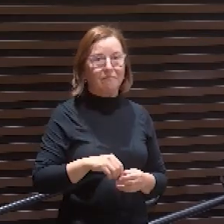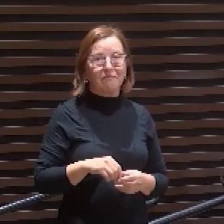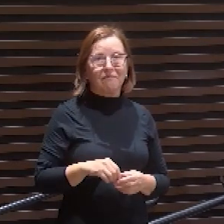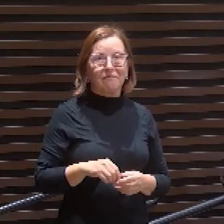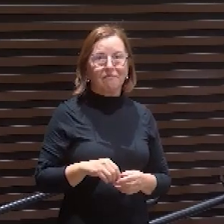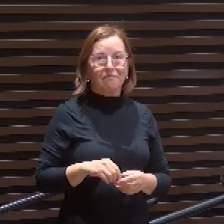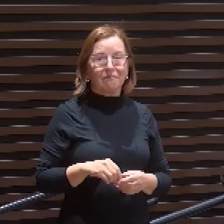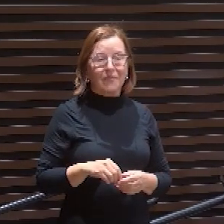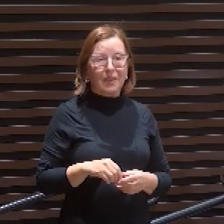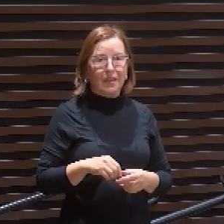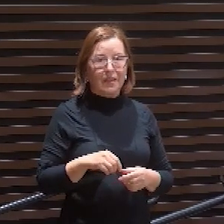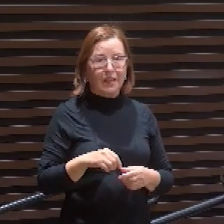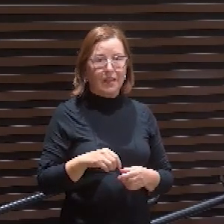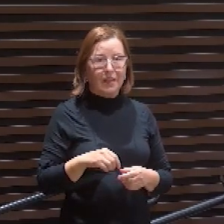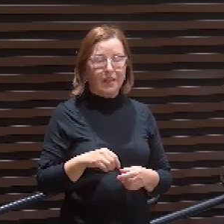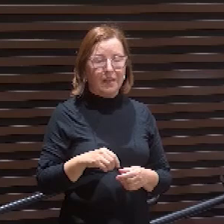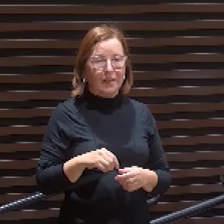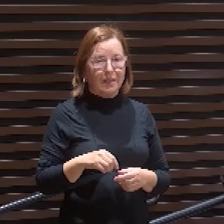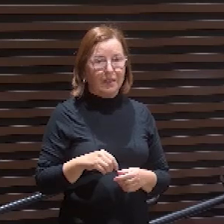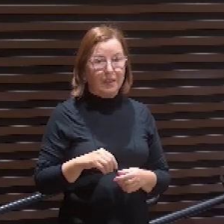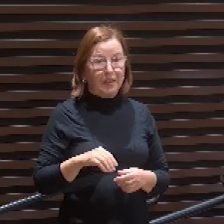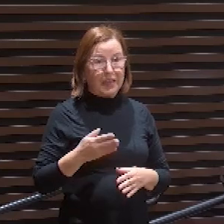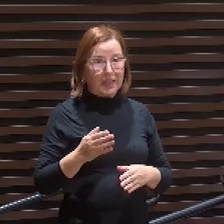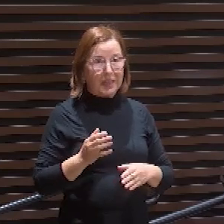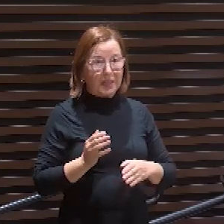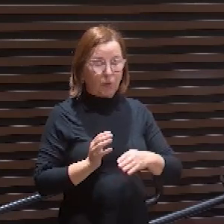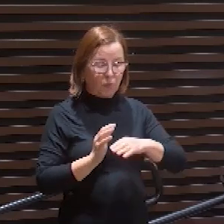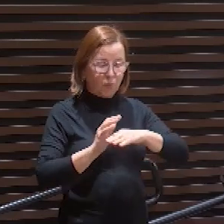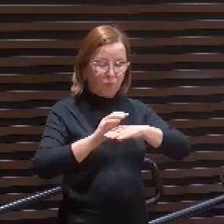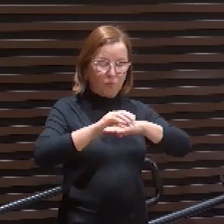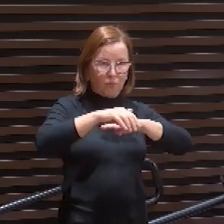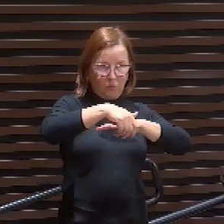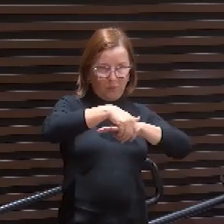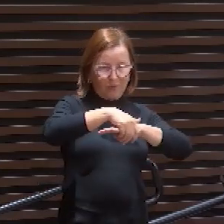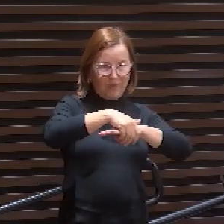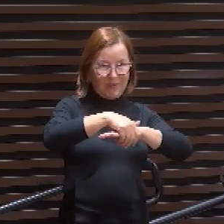quando anoiteceu, Abraão dormiu.